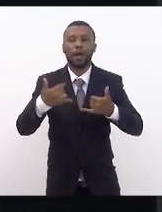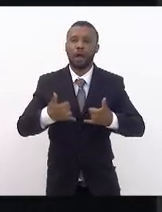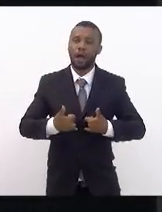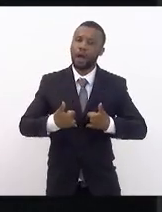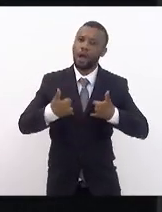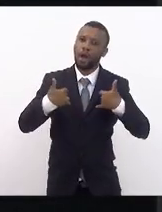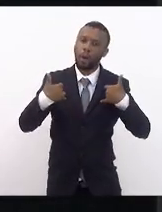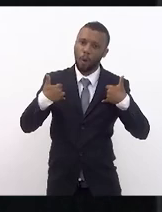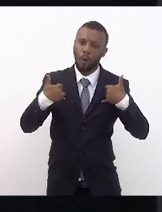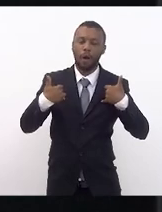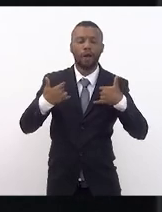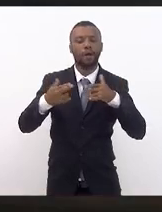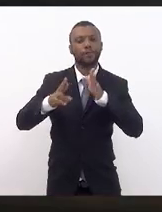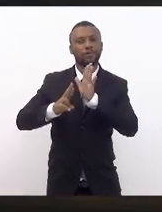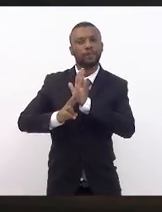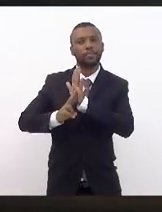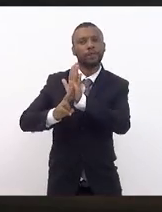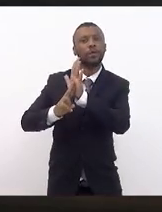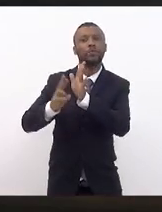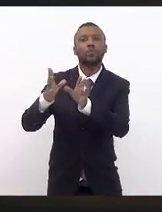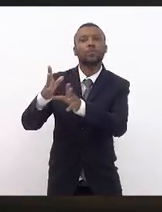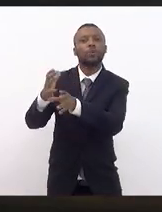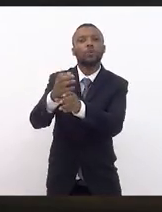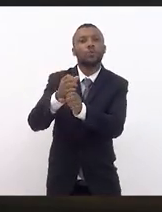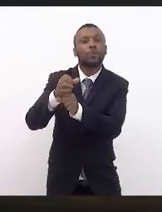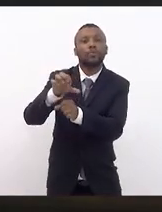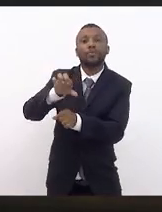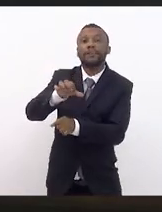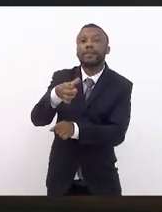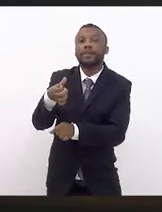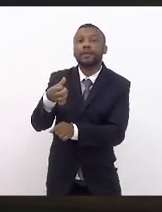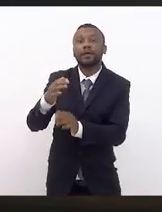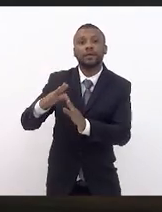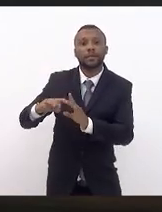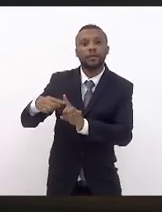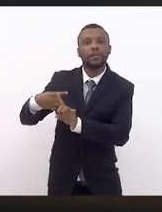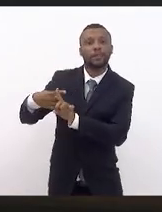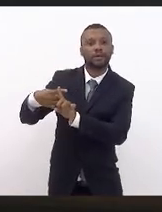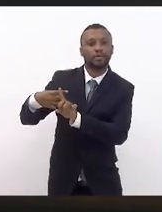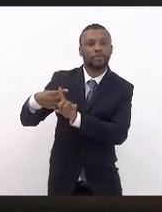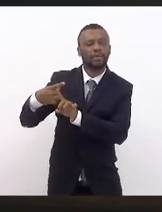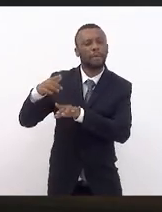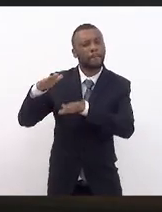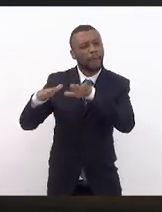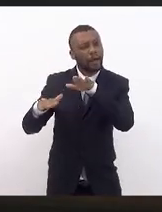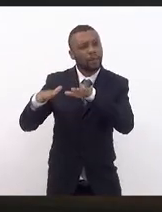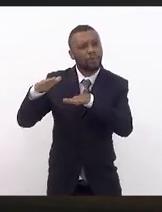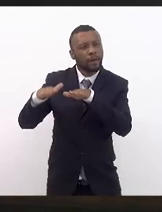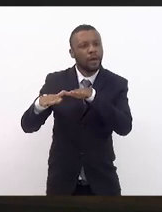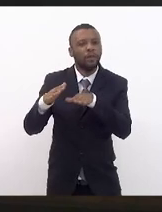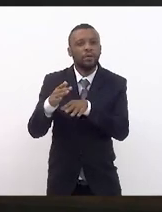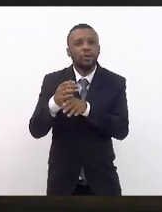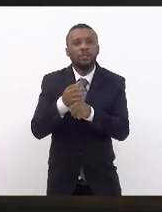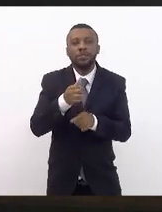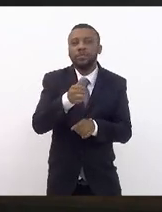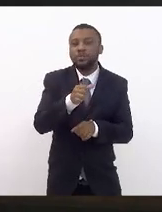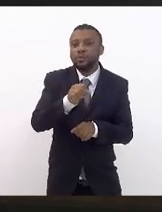de representar 96 igrejas, aproximadamente 18